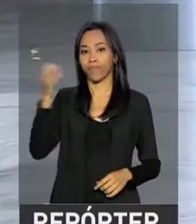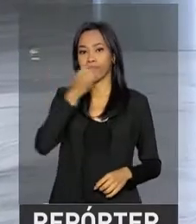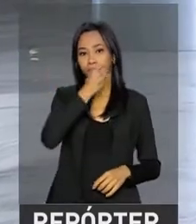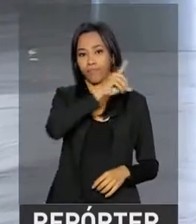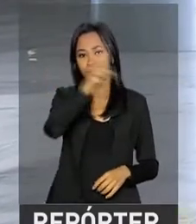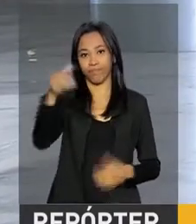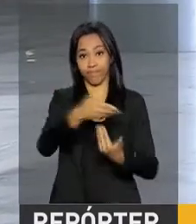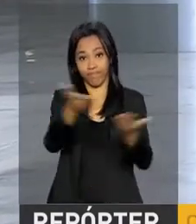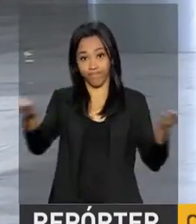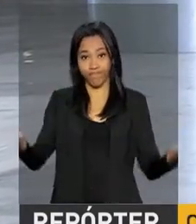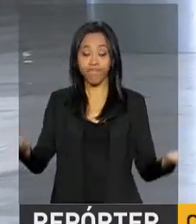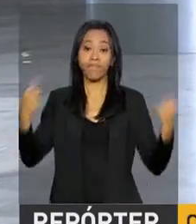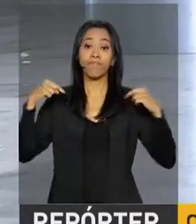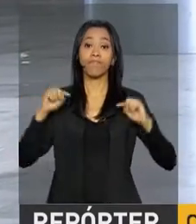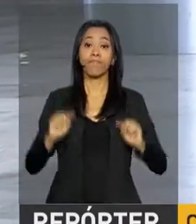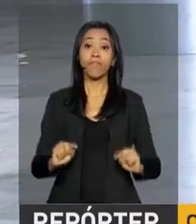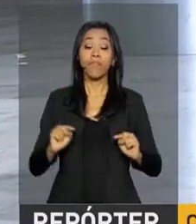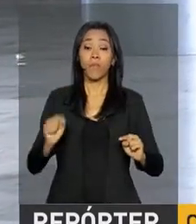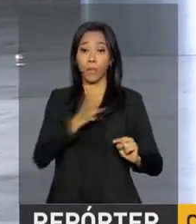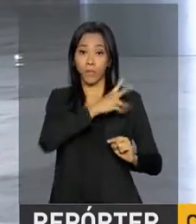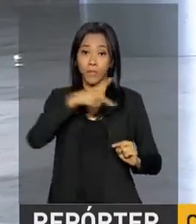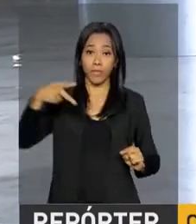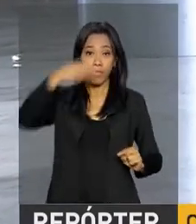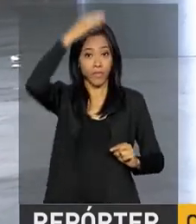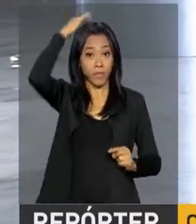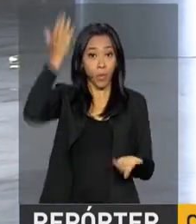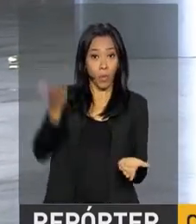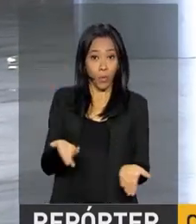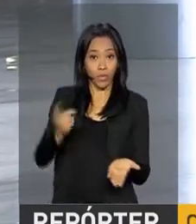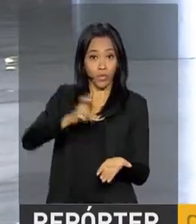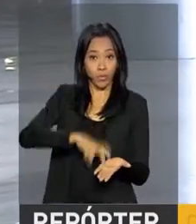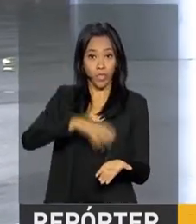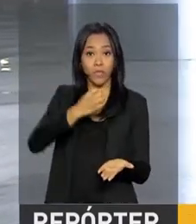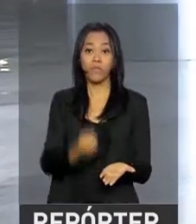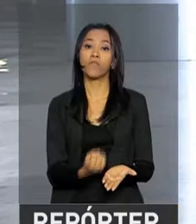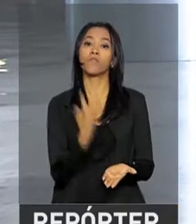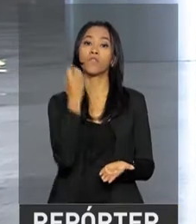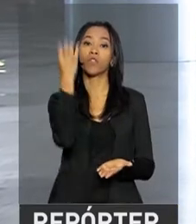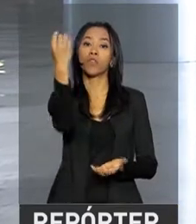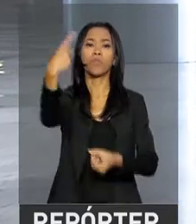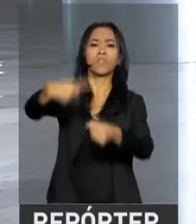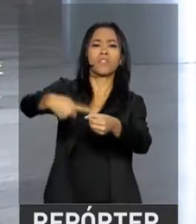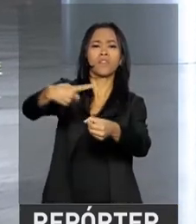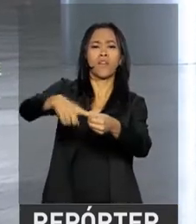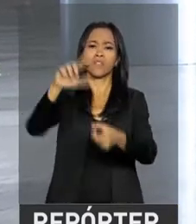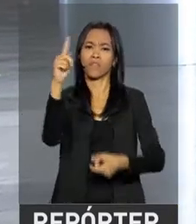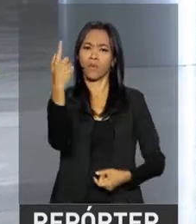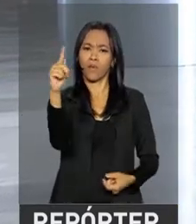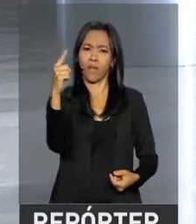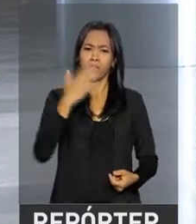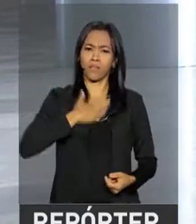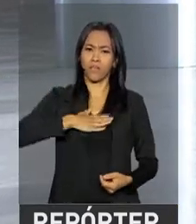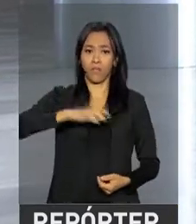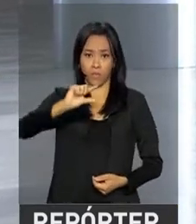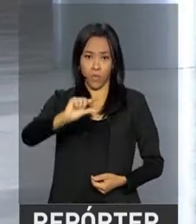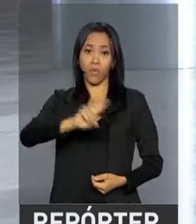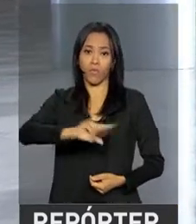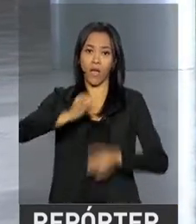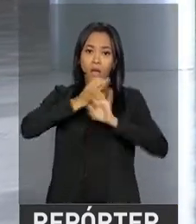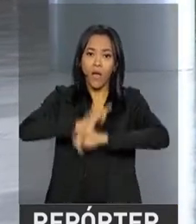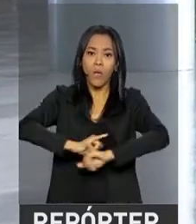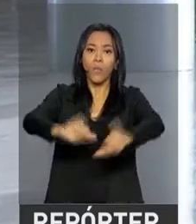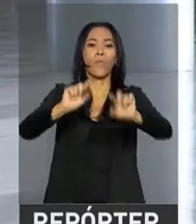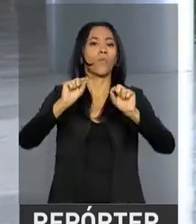todos o presidente michel temer marcou na manhã de hoje para rio verde no interior de goiás onde daqui a pouco vai anunciar a liberação